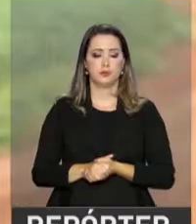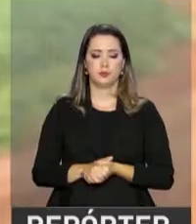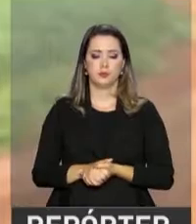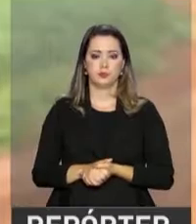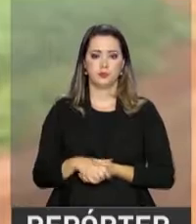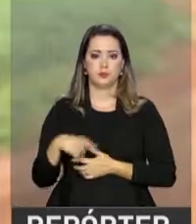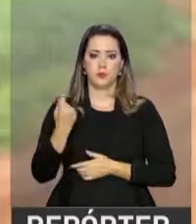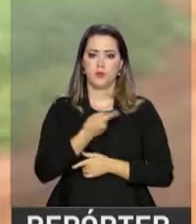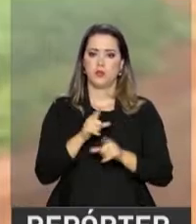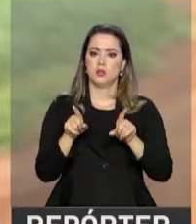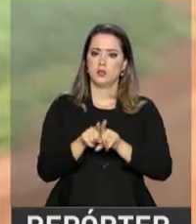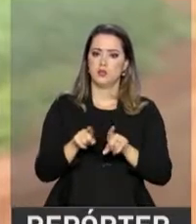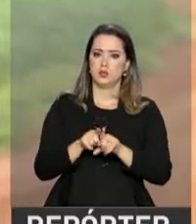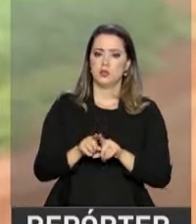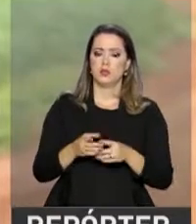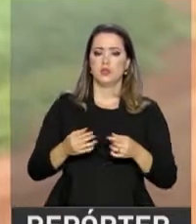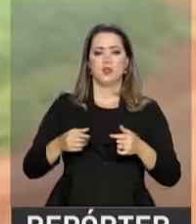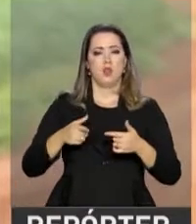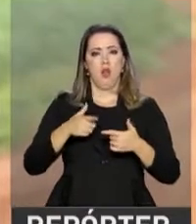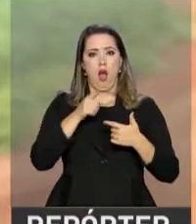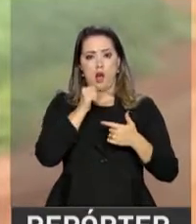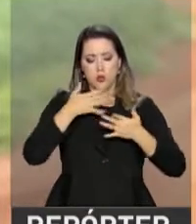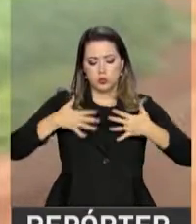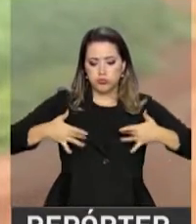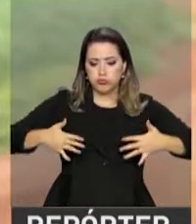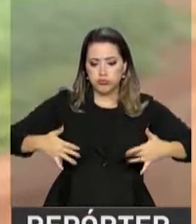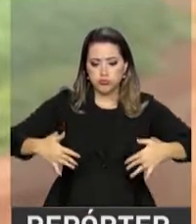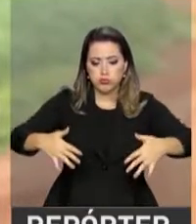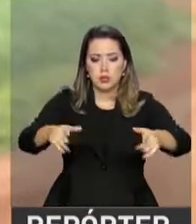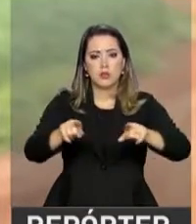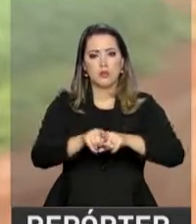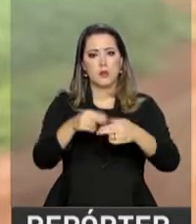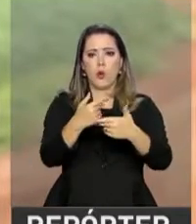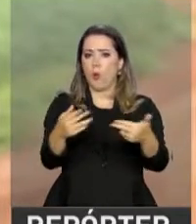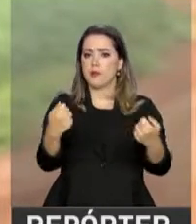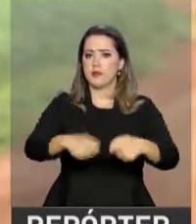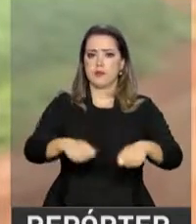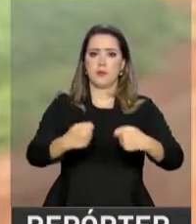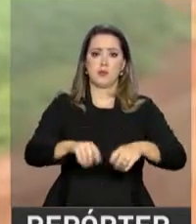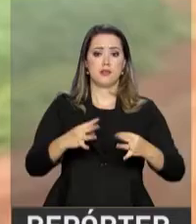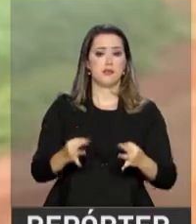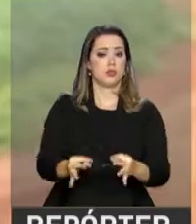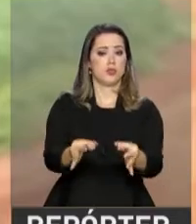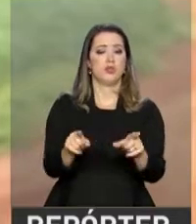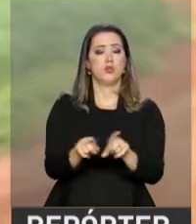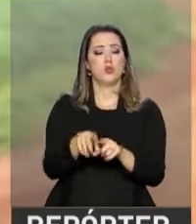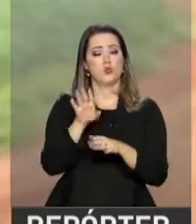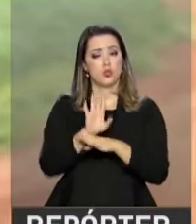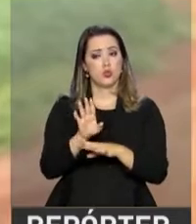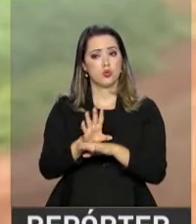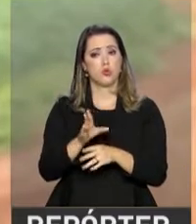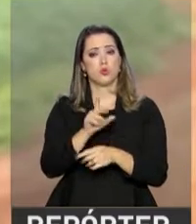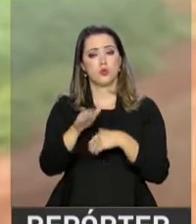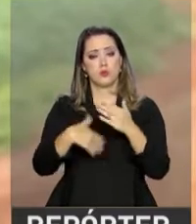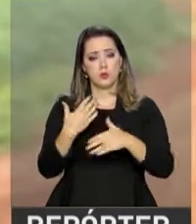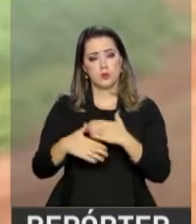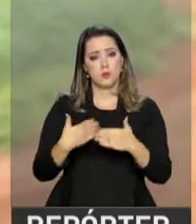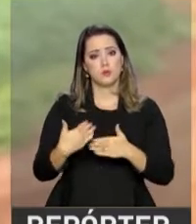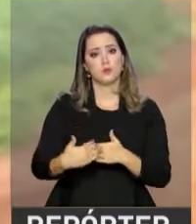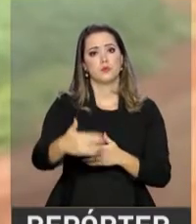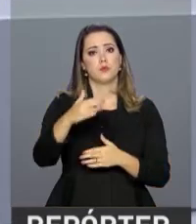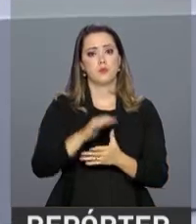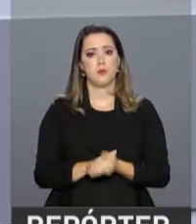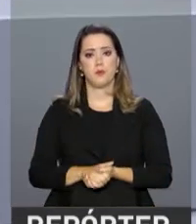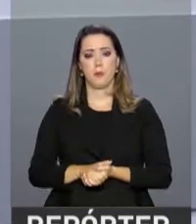tem investido também na área da irrigação, né, tem investido em equipamentos. Então são as linhas de crédito muito que ajudam muito o desenvolvimento do